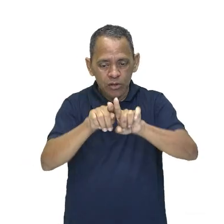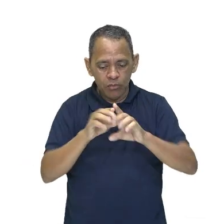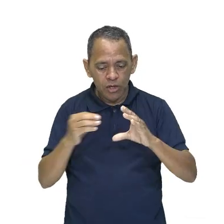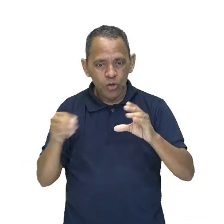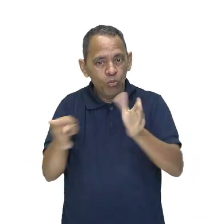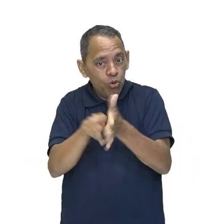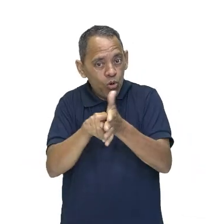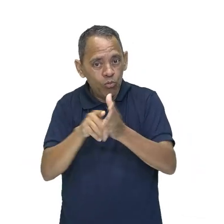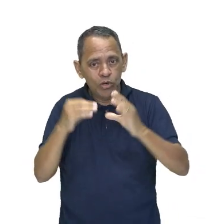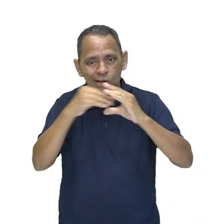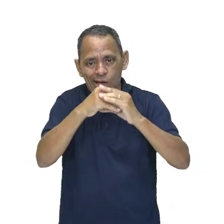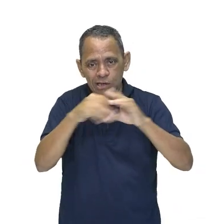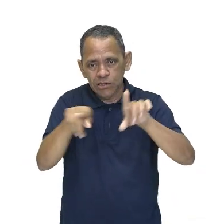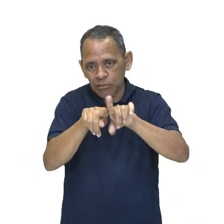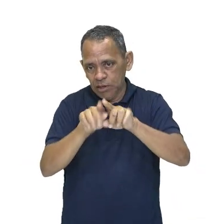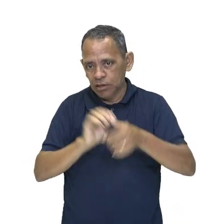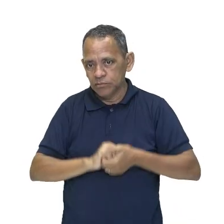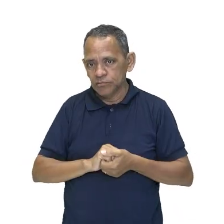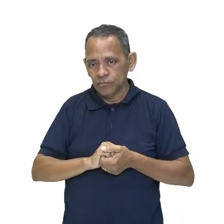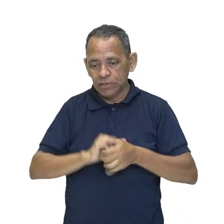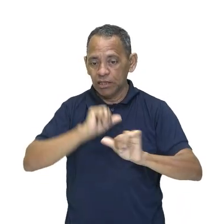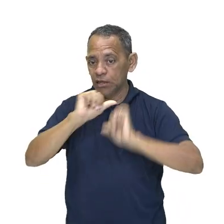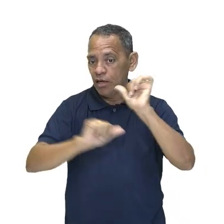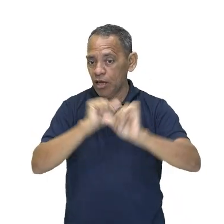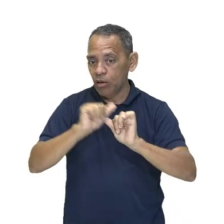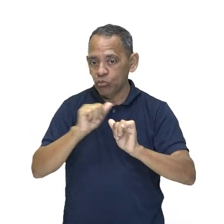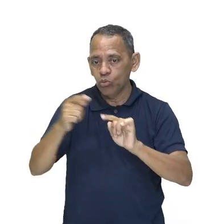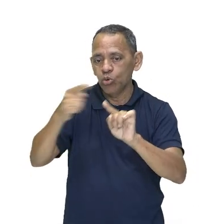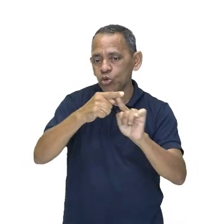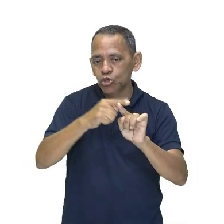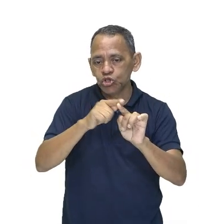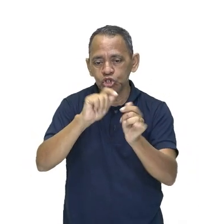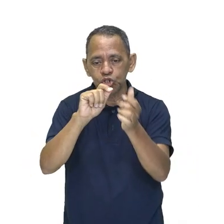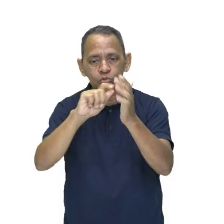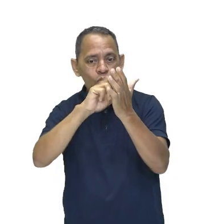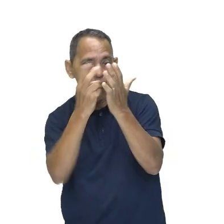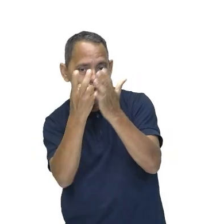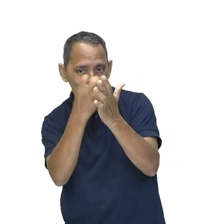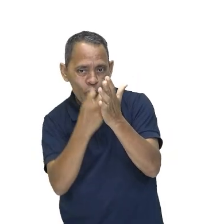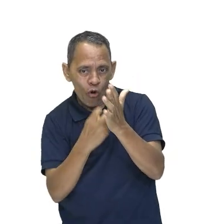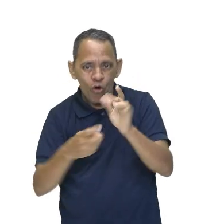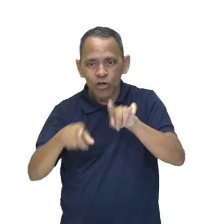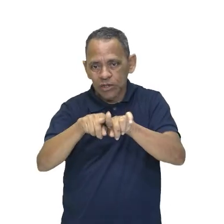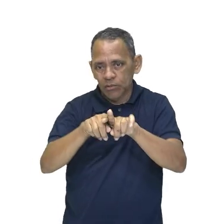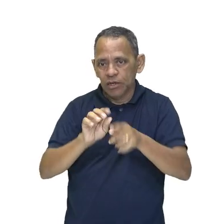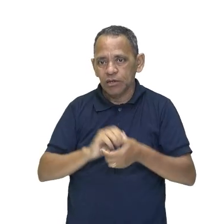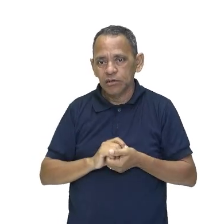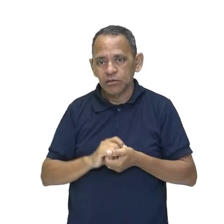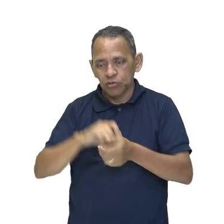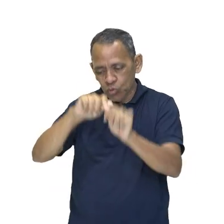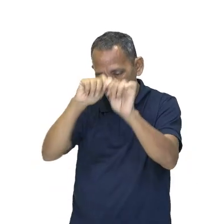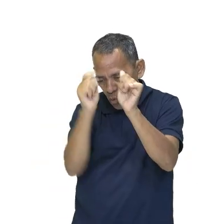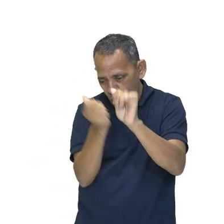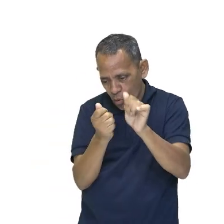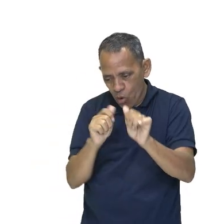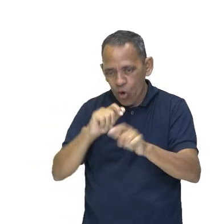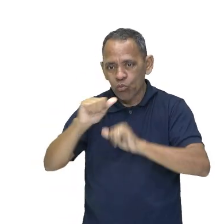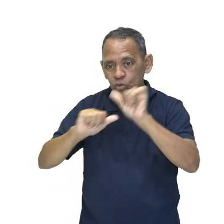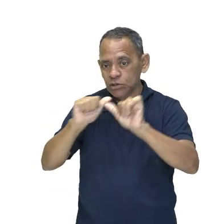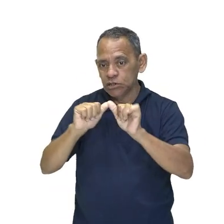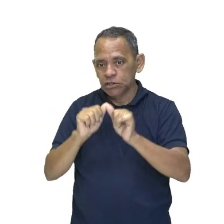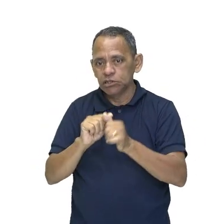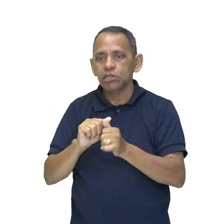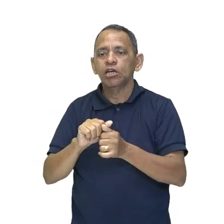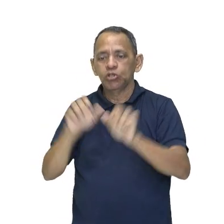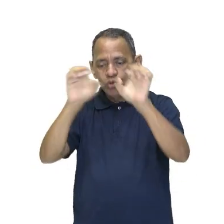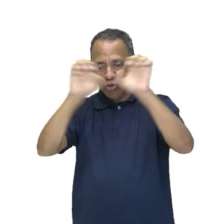caso, a enzima muda a sua forma temporariamente durante a ação, retornando à sua estrutura original após